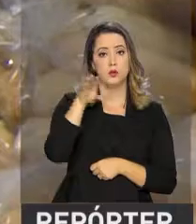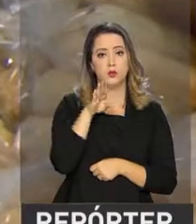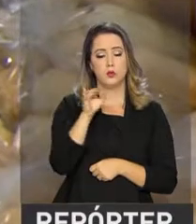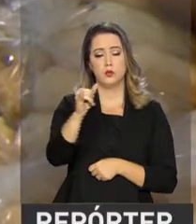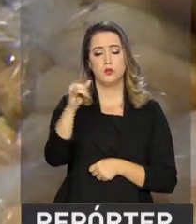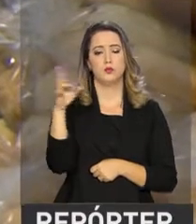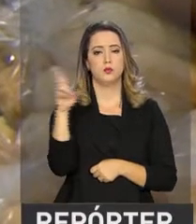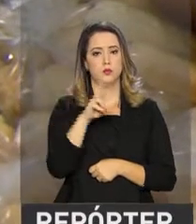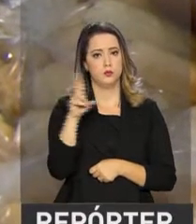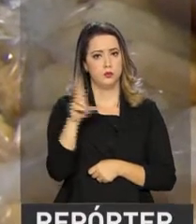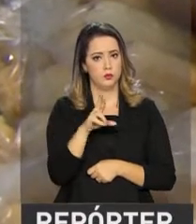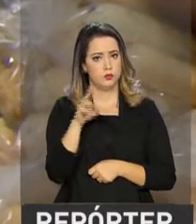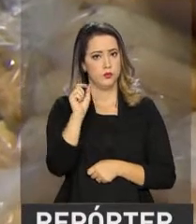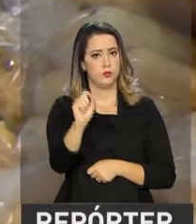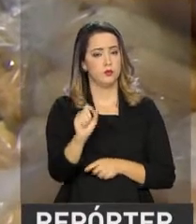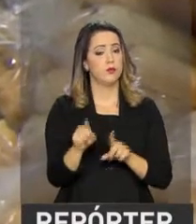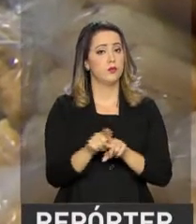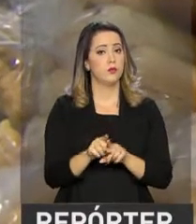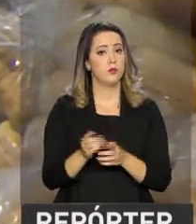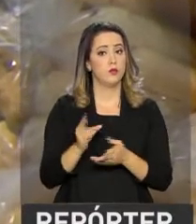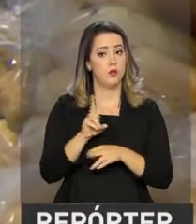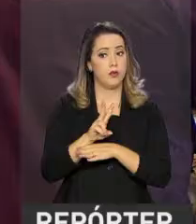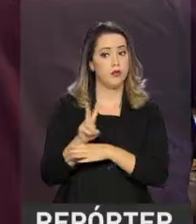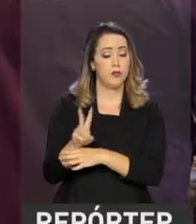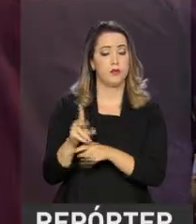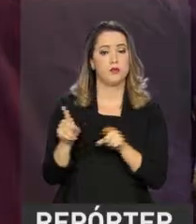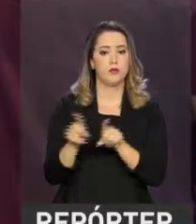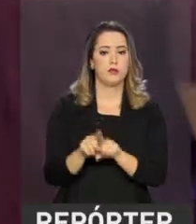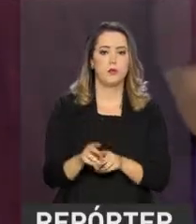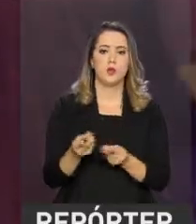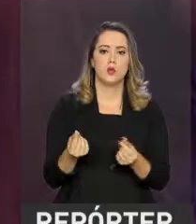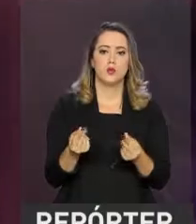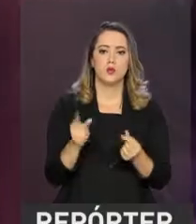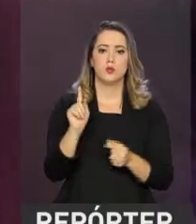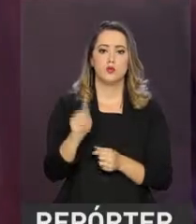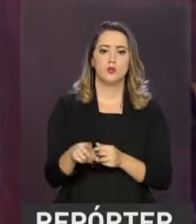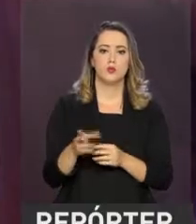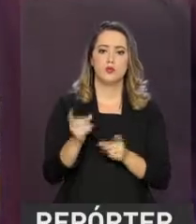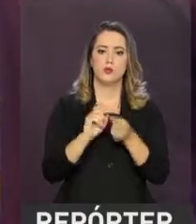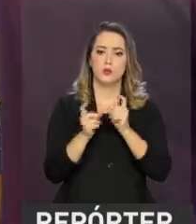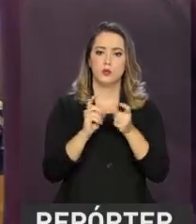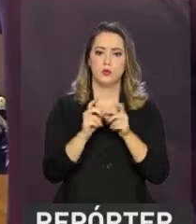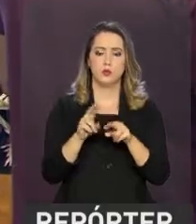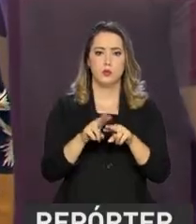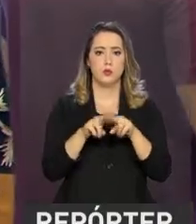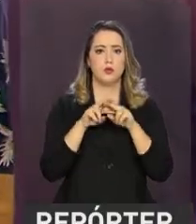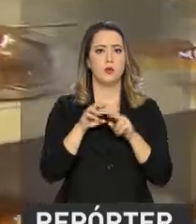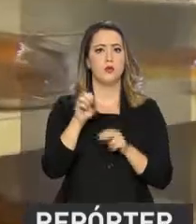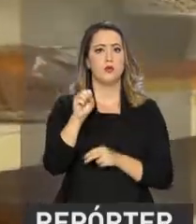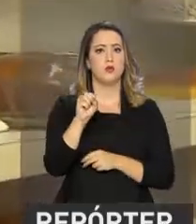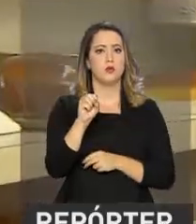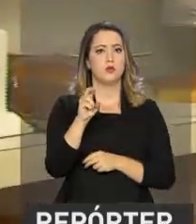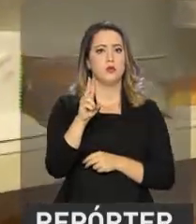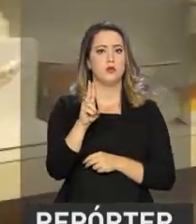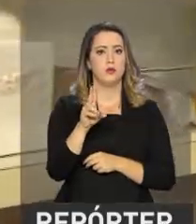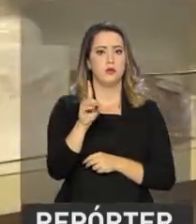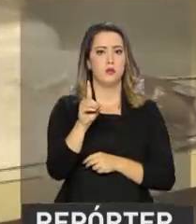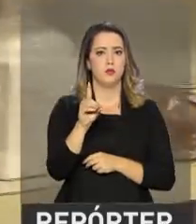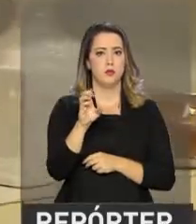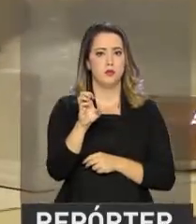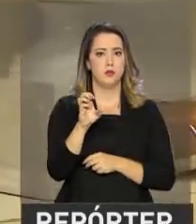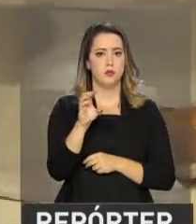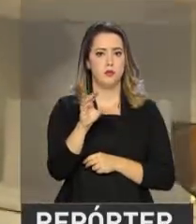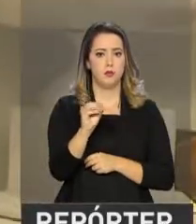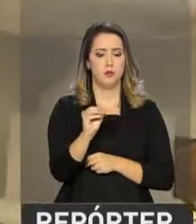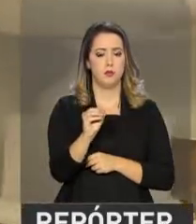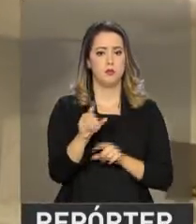e 600 milhões de reais em crédito os recursos são administrados pela sudeco a superintendência do